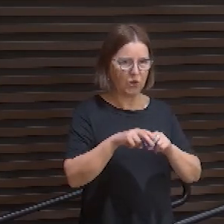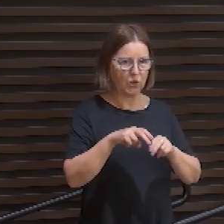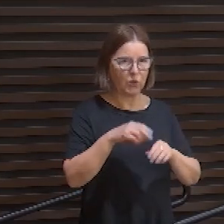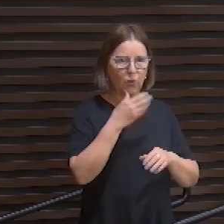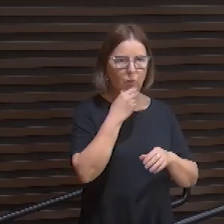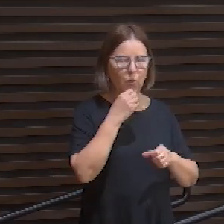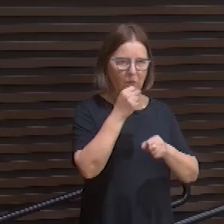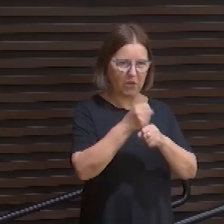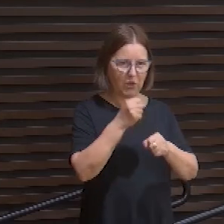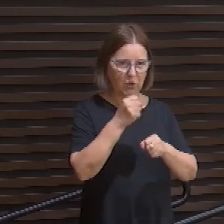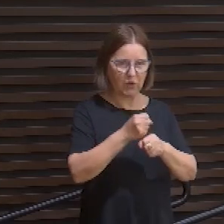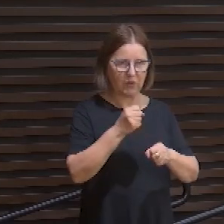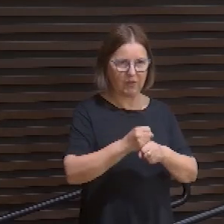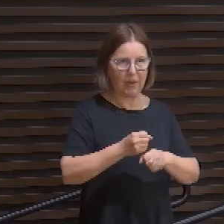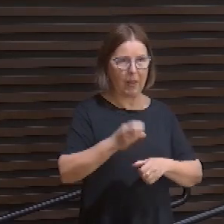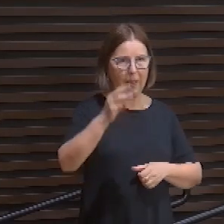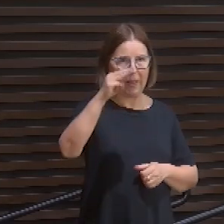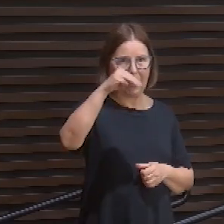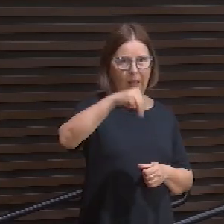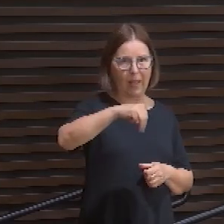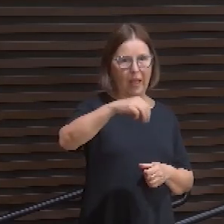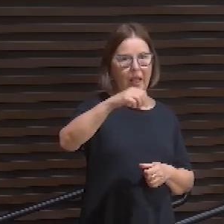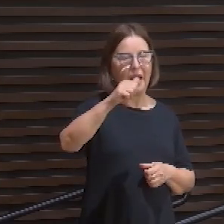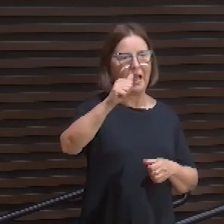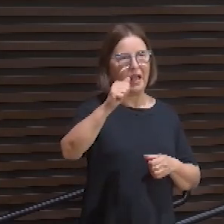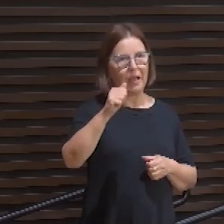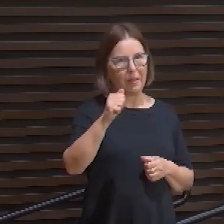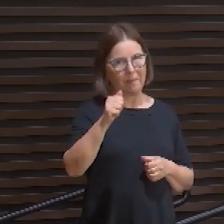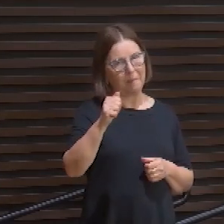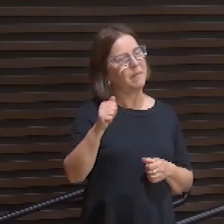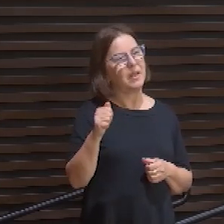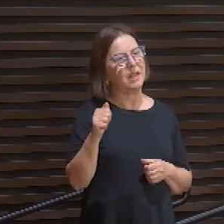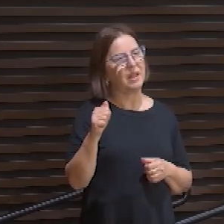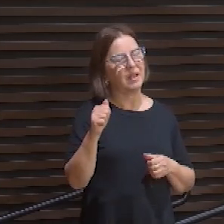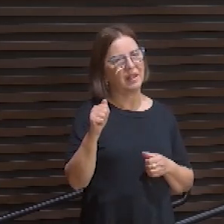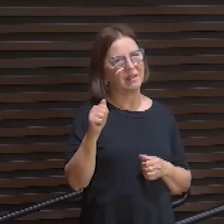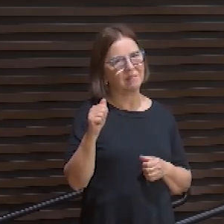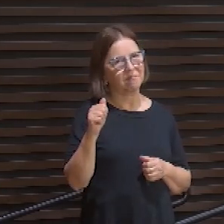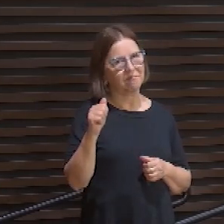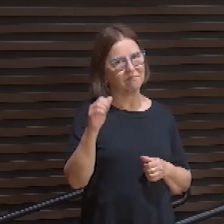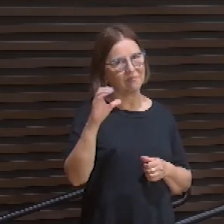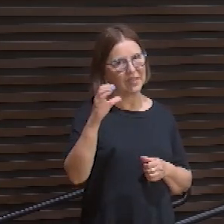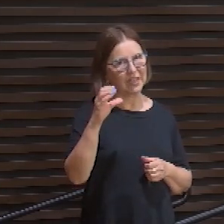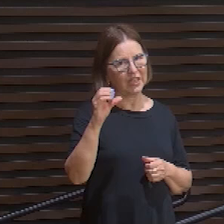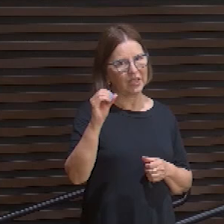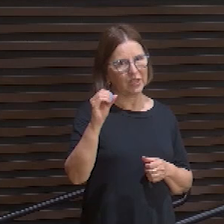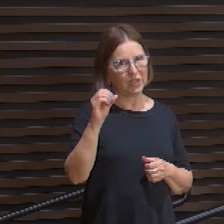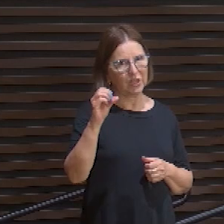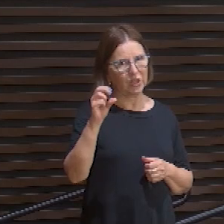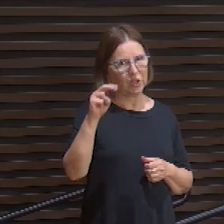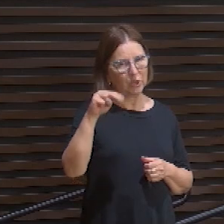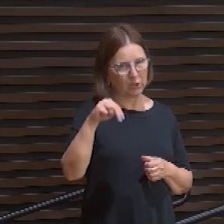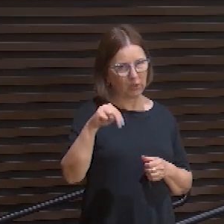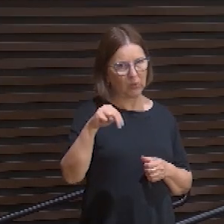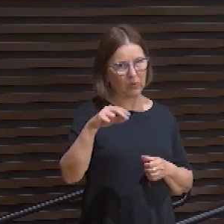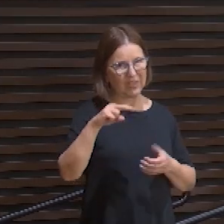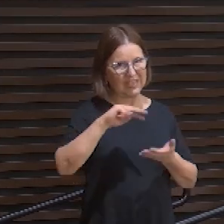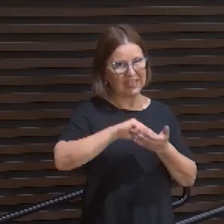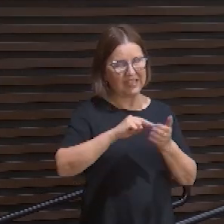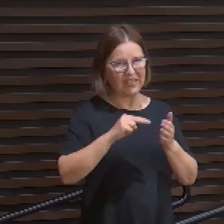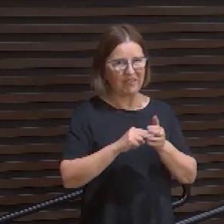da época. Maçom é pedreiro. A maçonaria só tem 3 graus